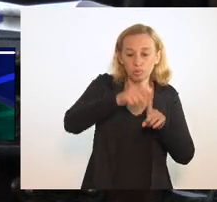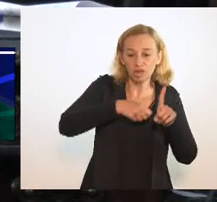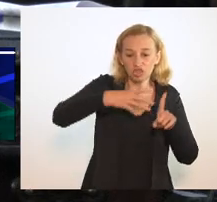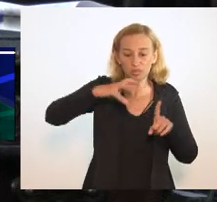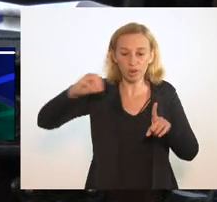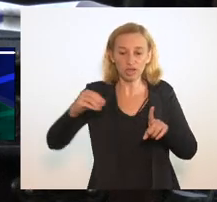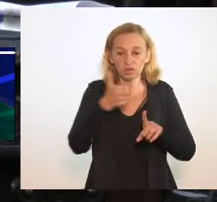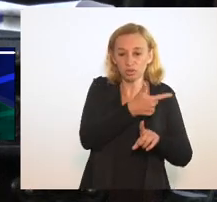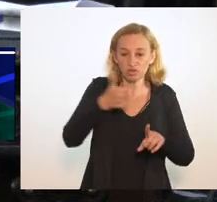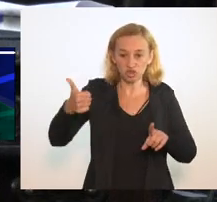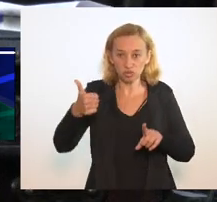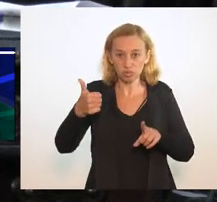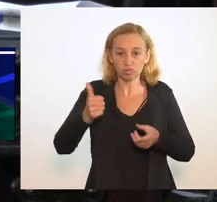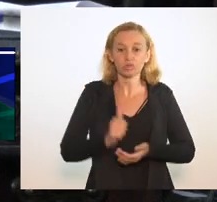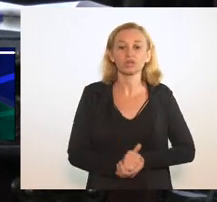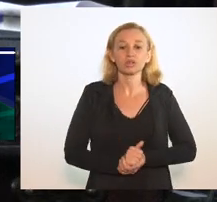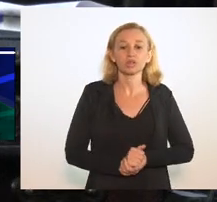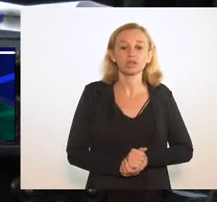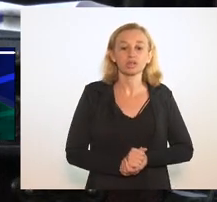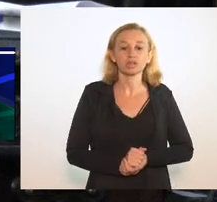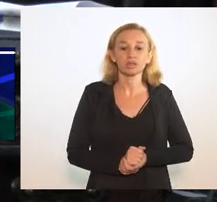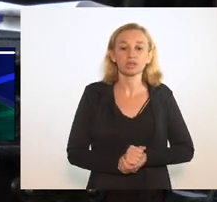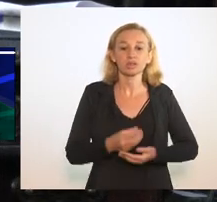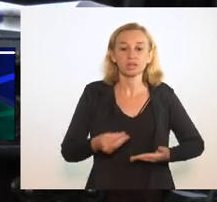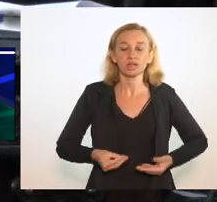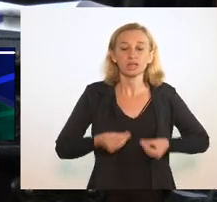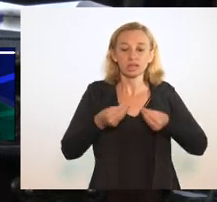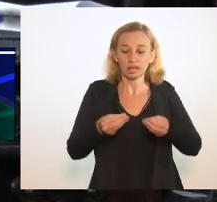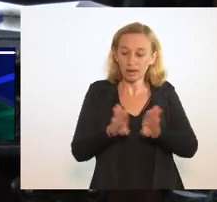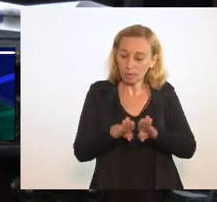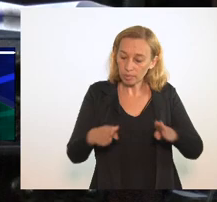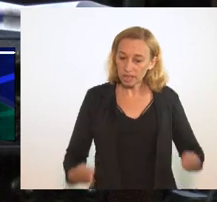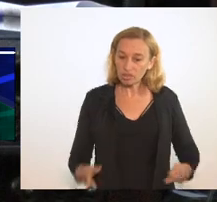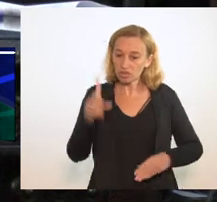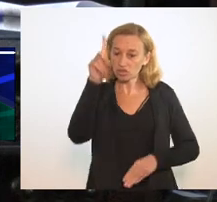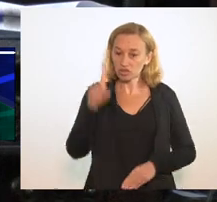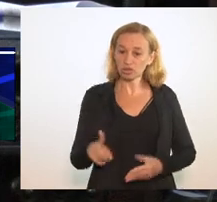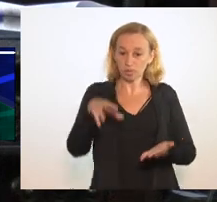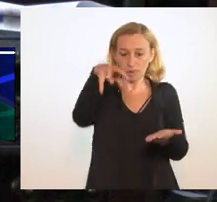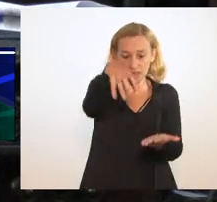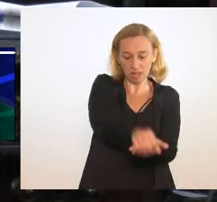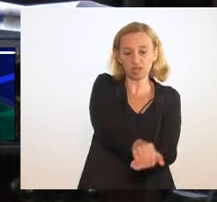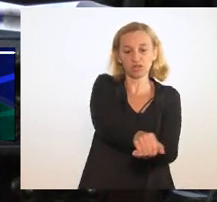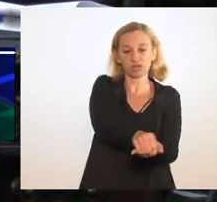de março de 2021, que entrego à mesa diretora para registro.